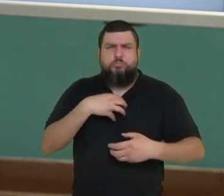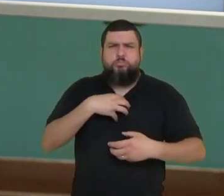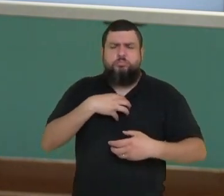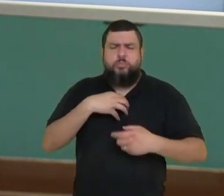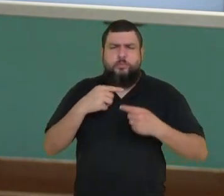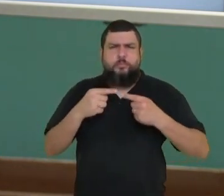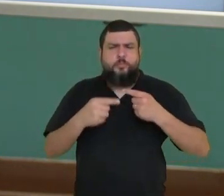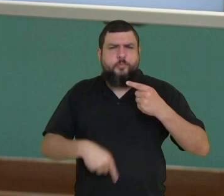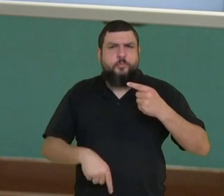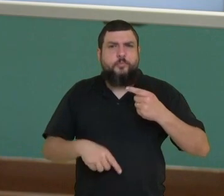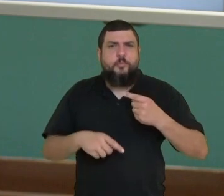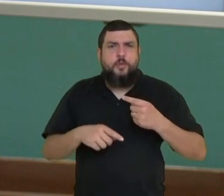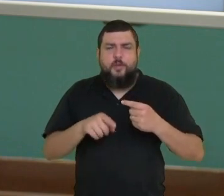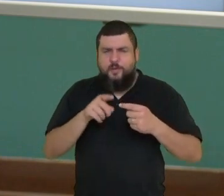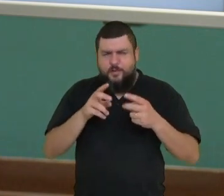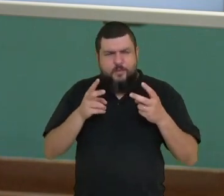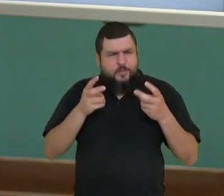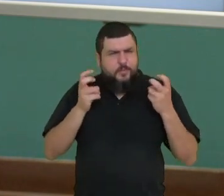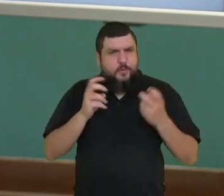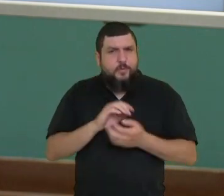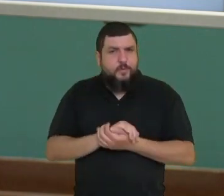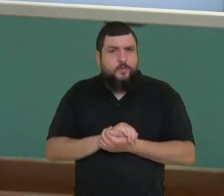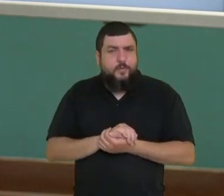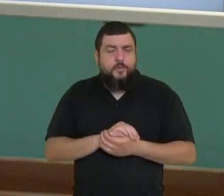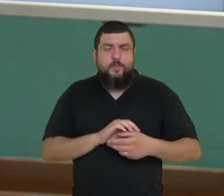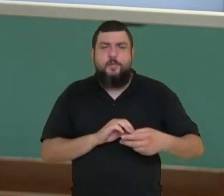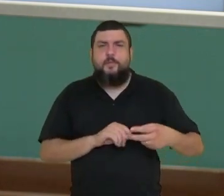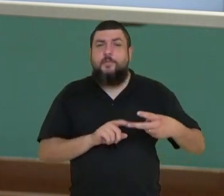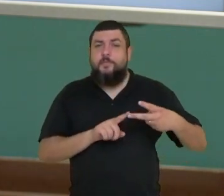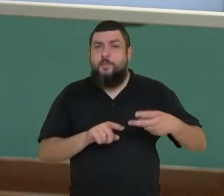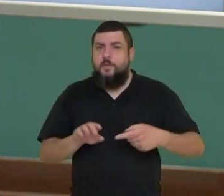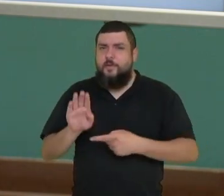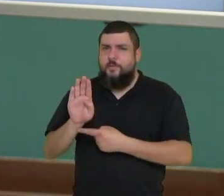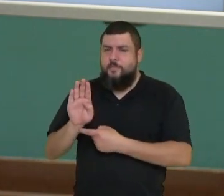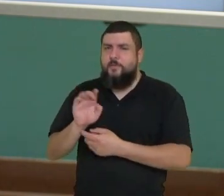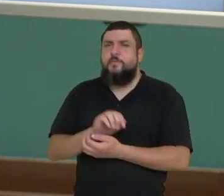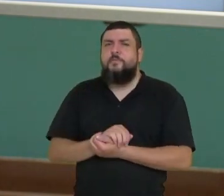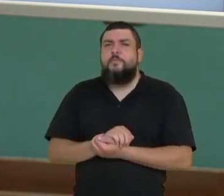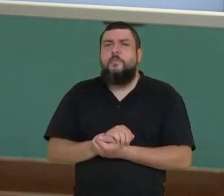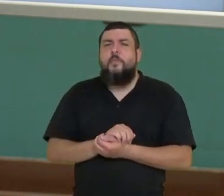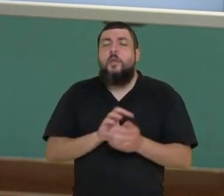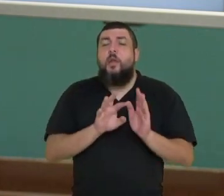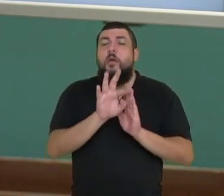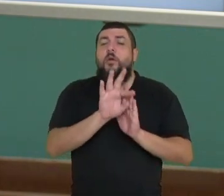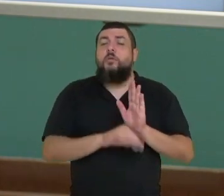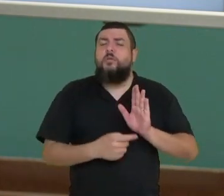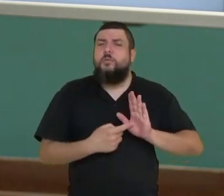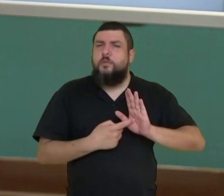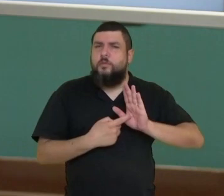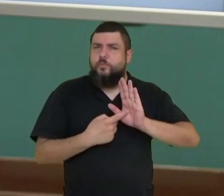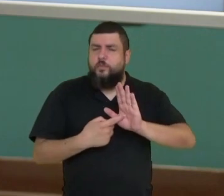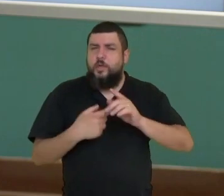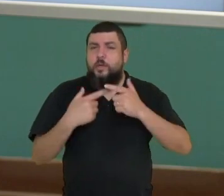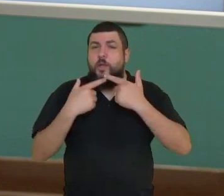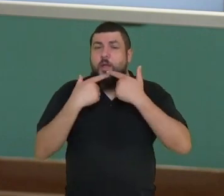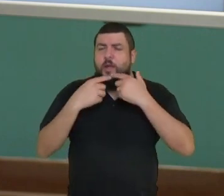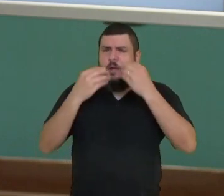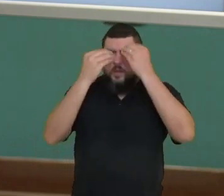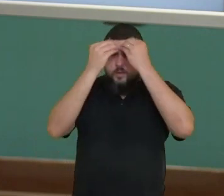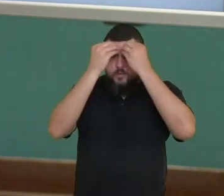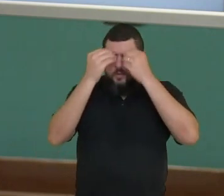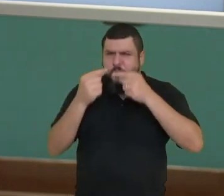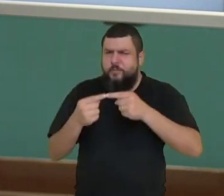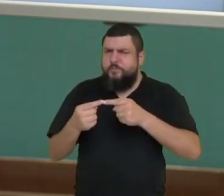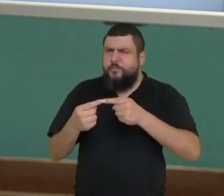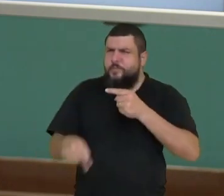consegue identificar? Na B, o texto mostra uma situação em que a linguagem usada é inadequada ao